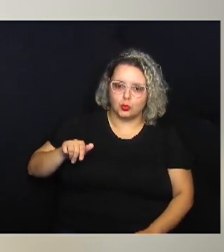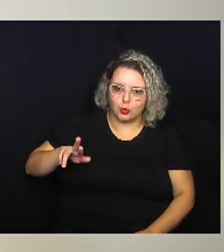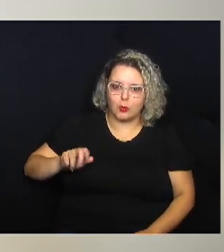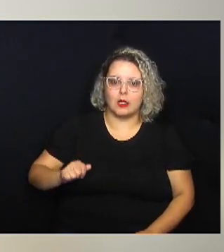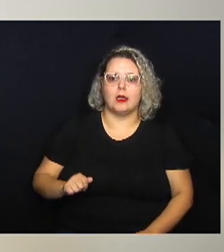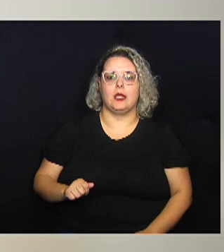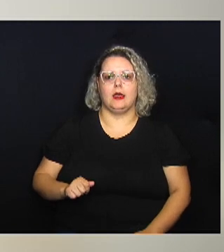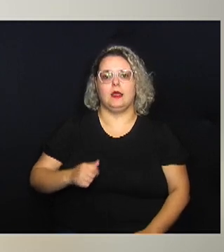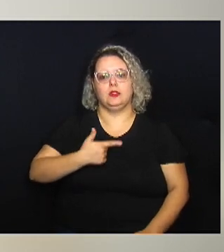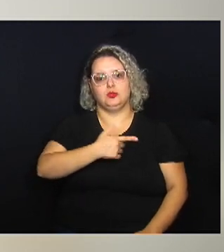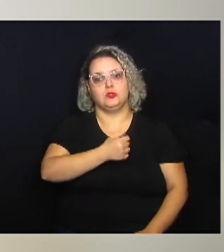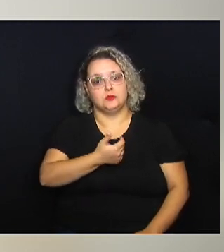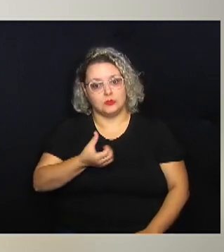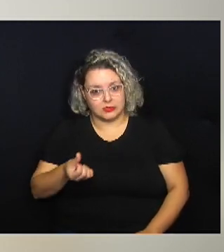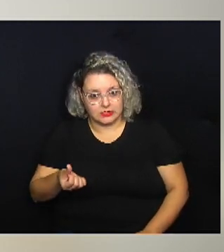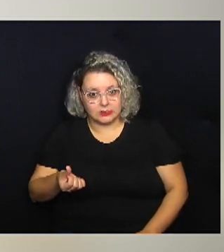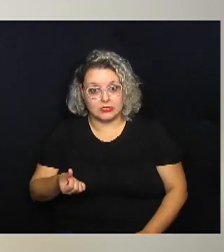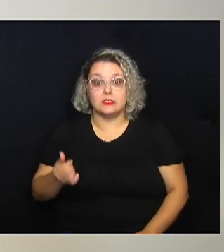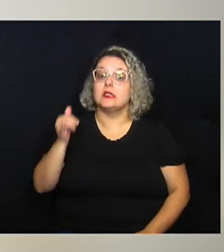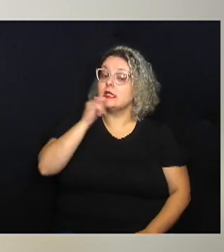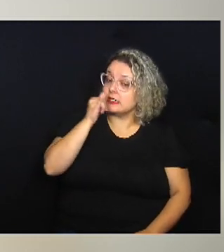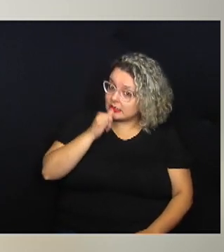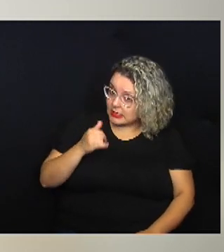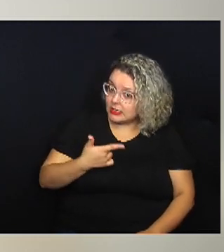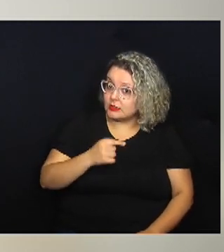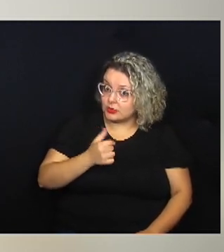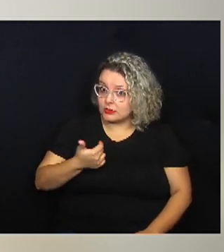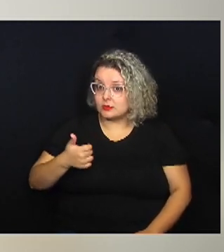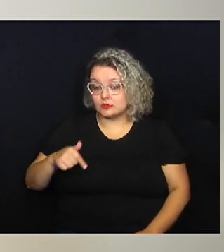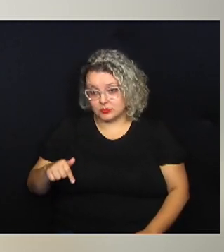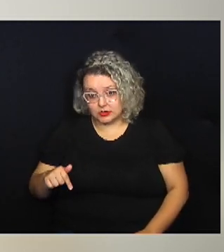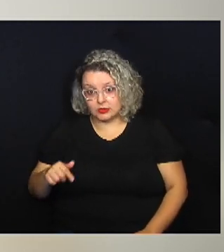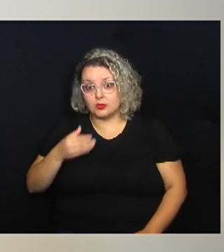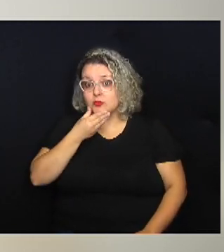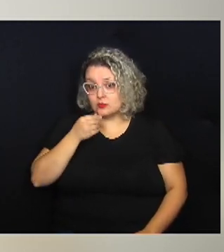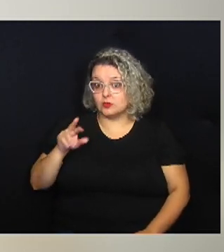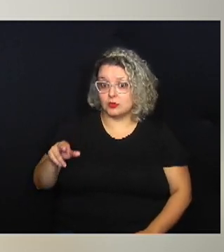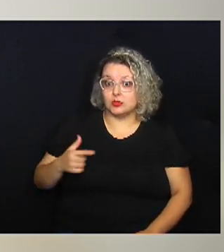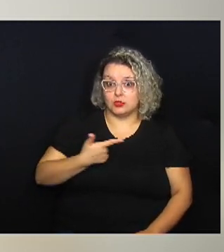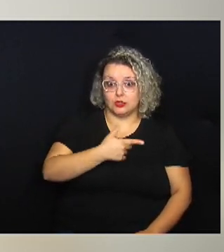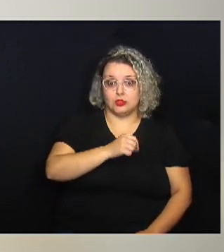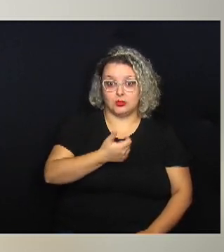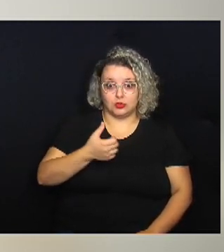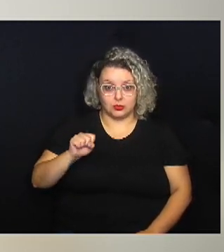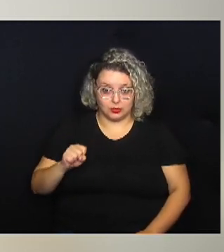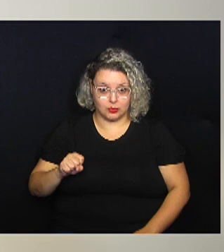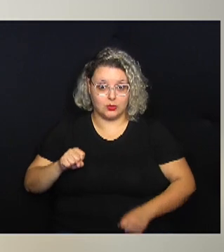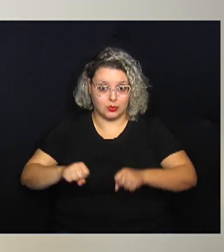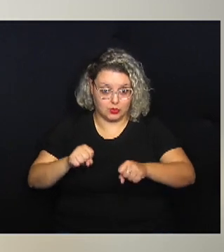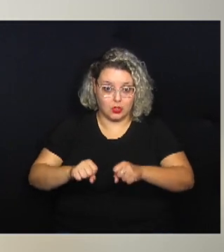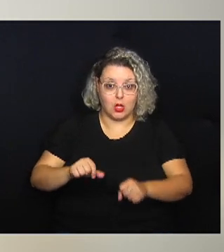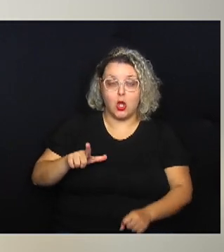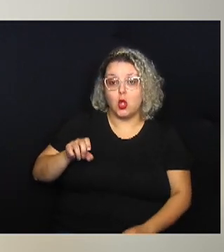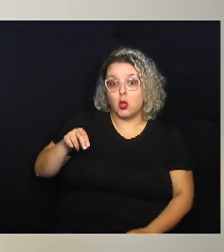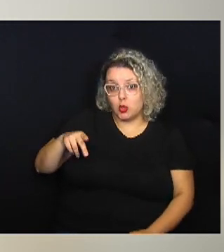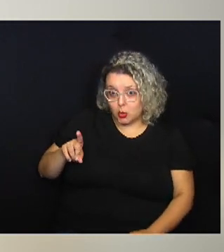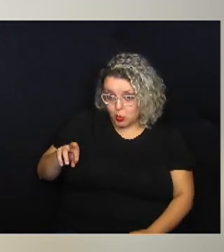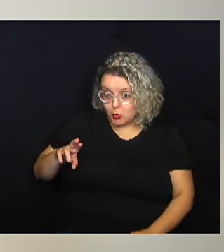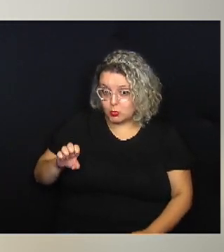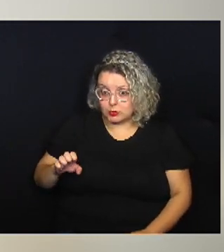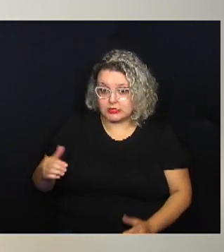própria Itália em 2017 com meu irmão em 2018 eu fiz de bike entre Londres e